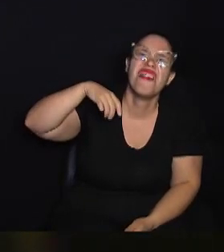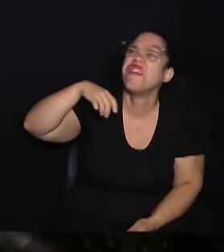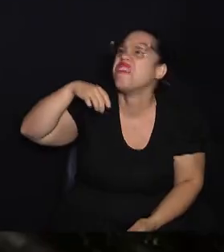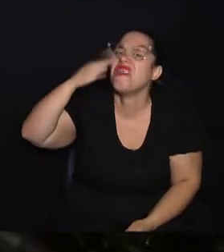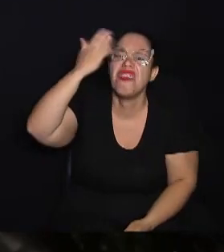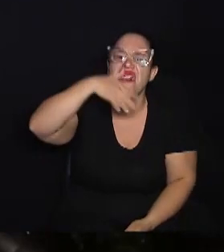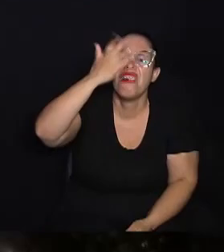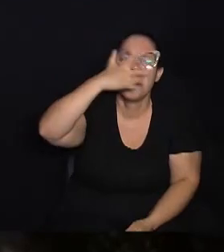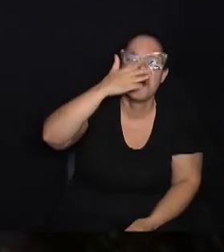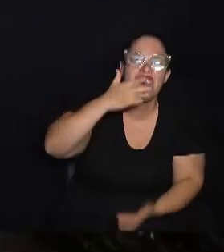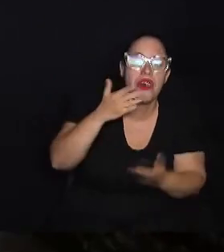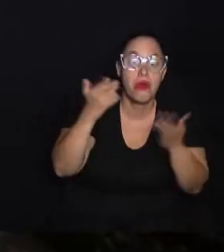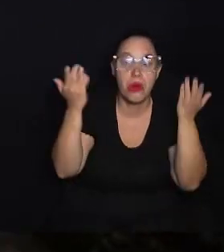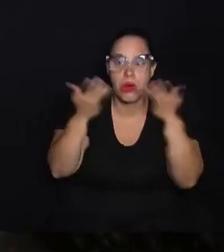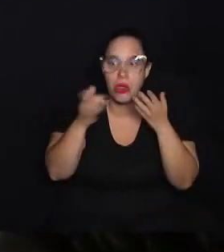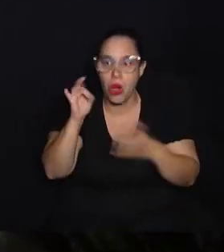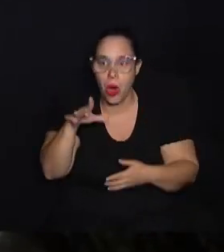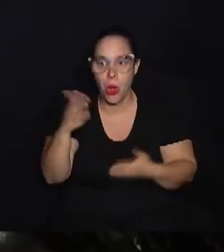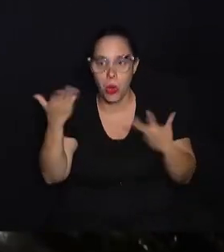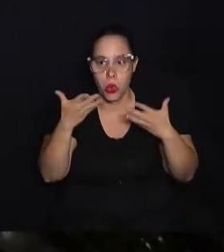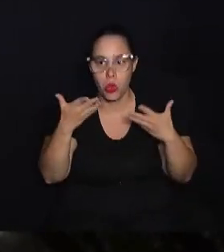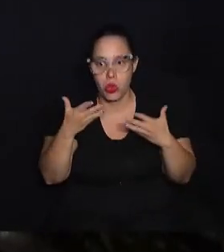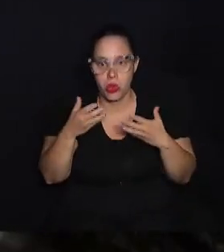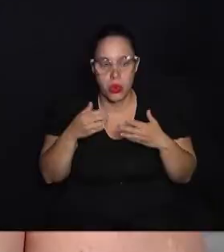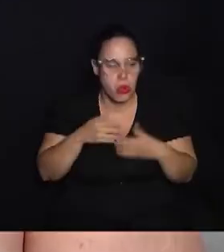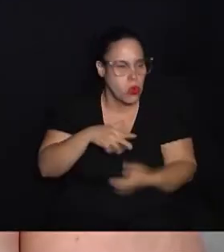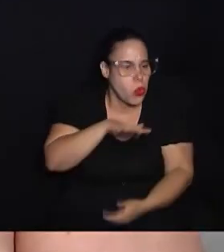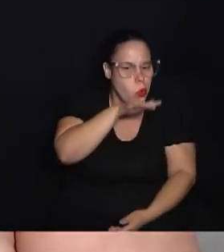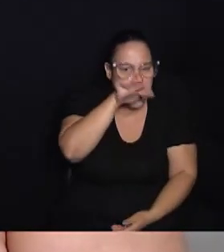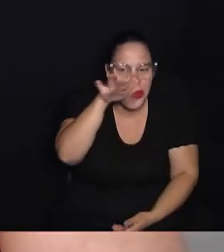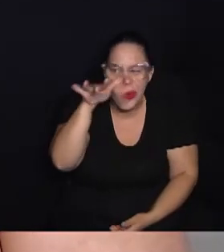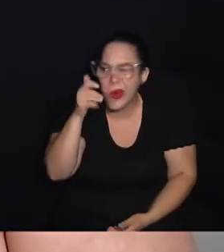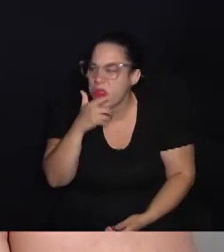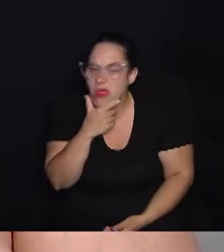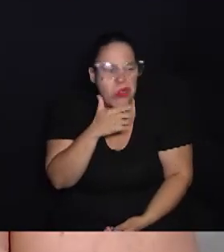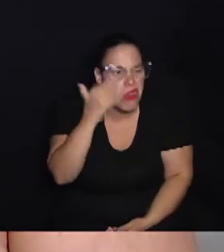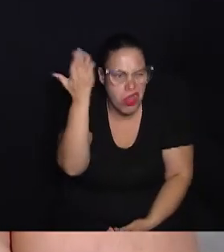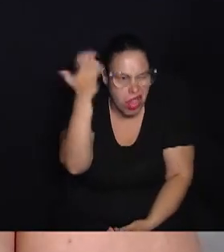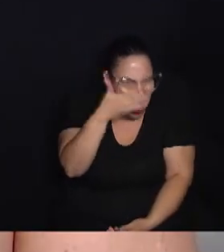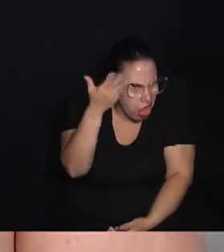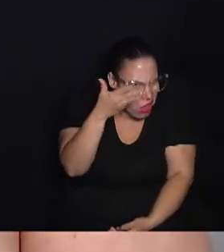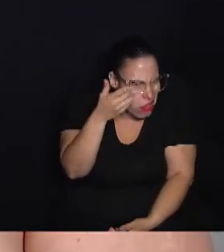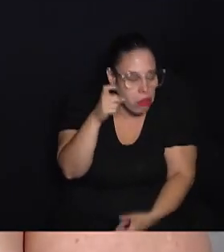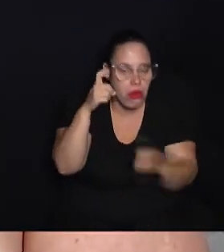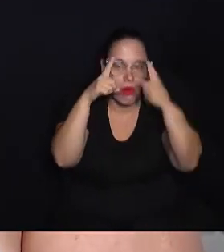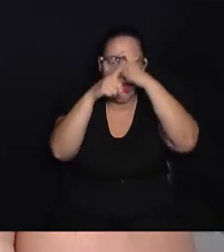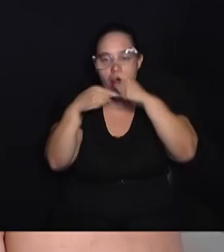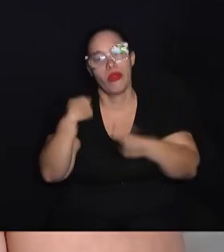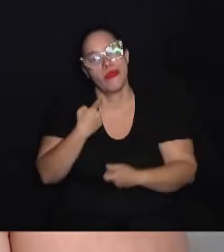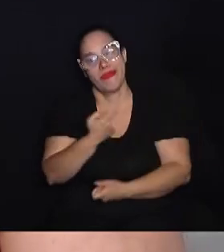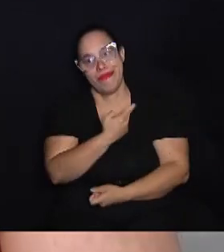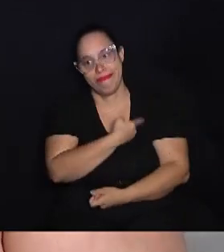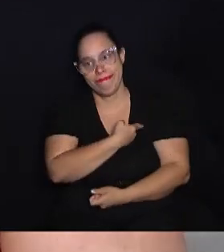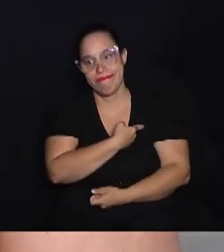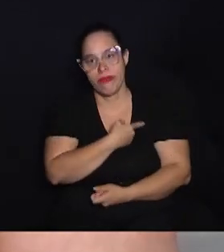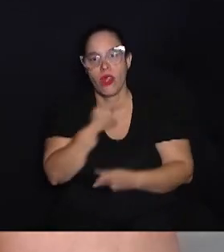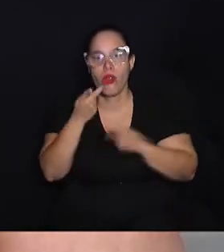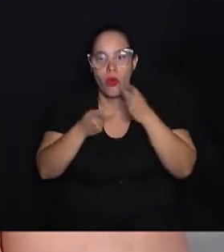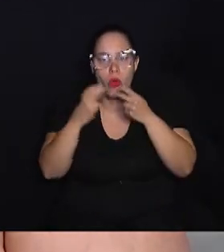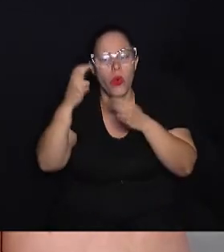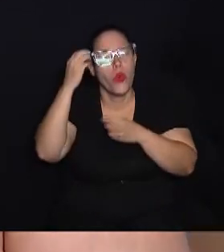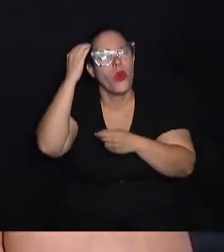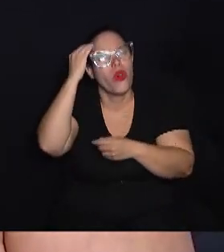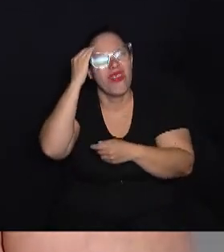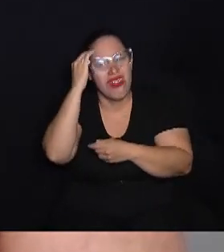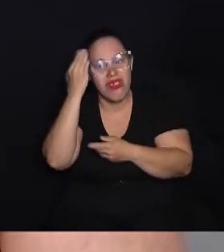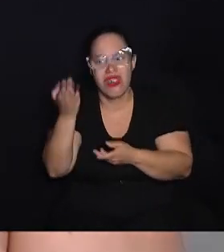Não só hoje, como todos os dias, né? Tem amanhecido fumacenta. Tá difícil, né? Tá difícil para todos nós. Eu acho que falta um pouquinho de consciência para cada